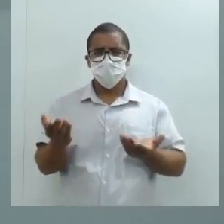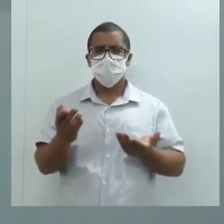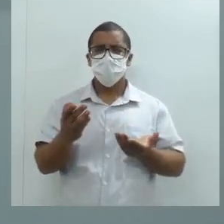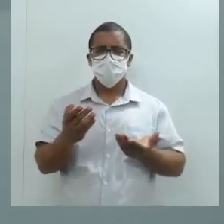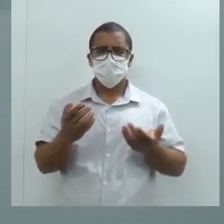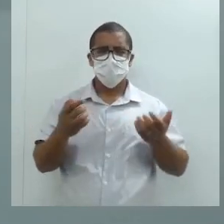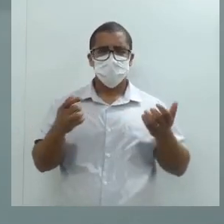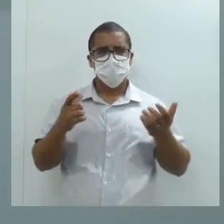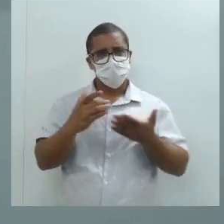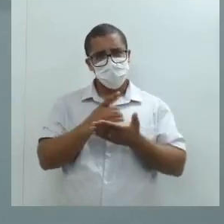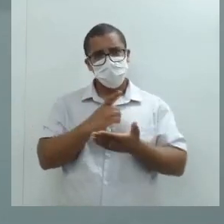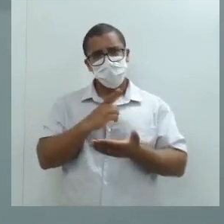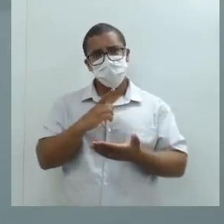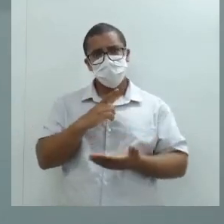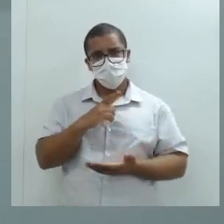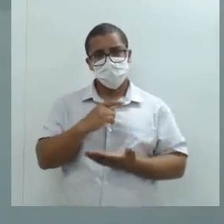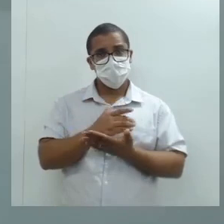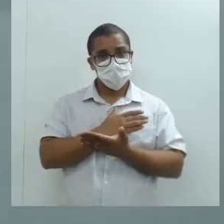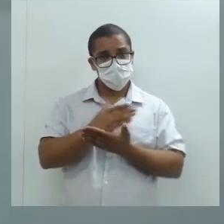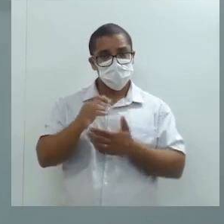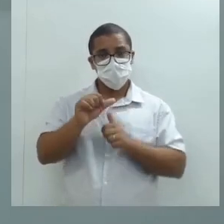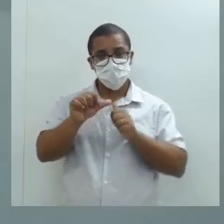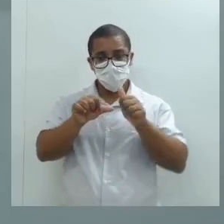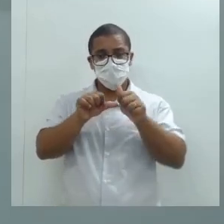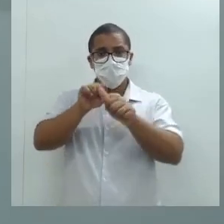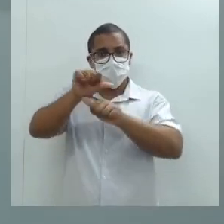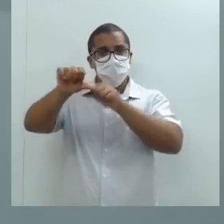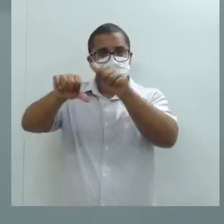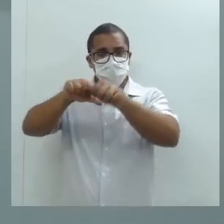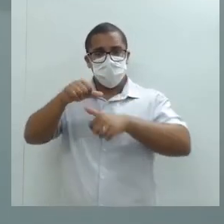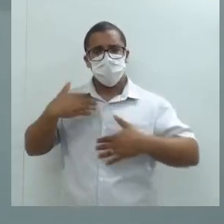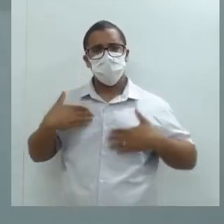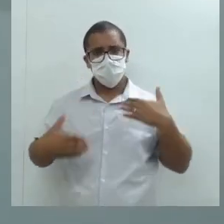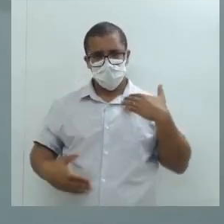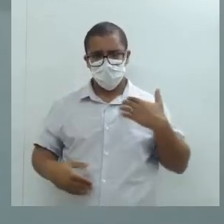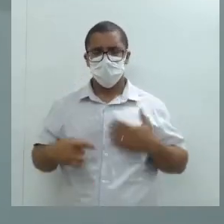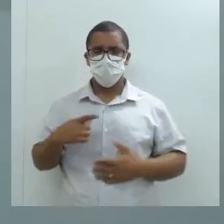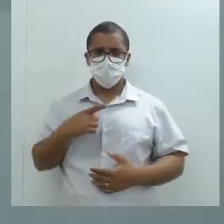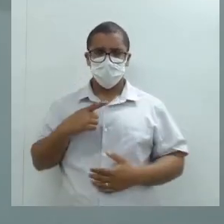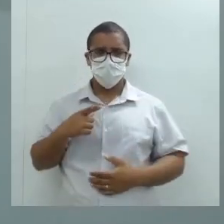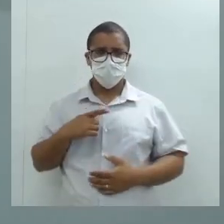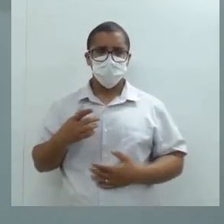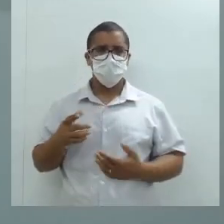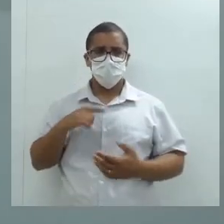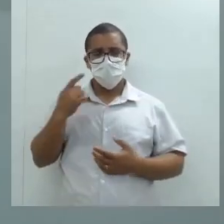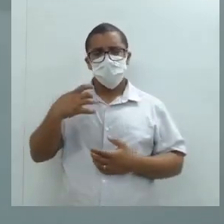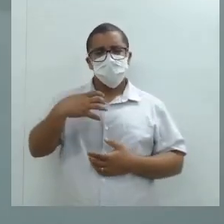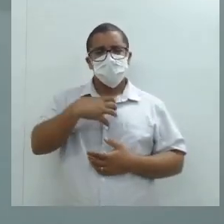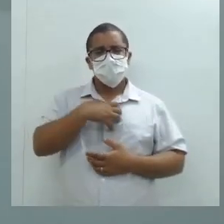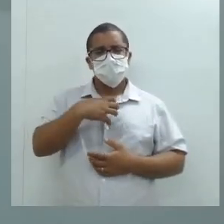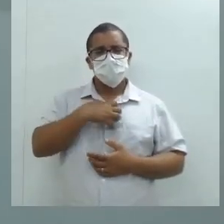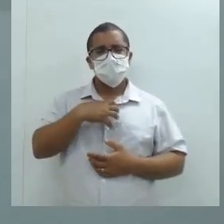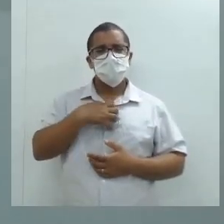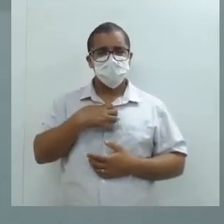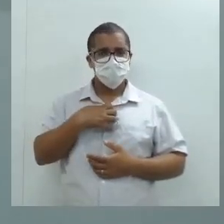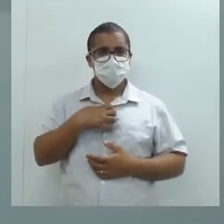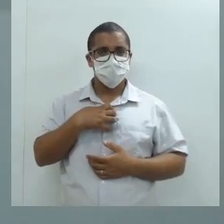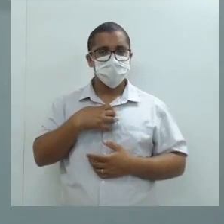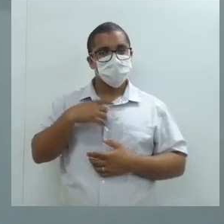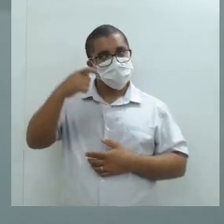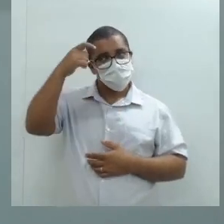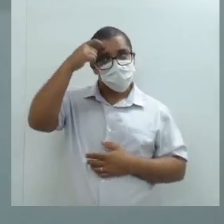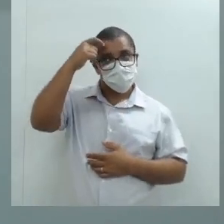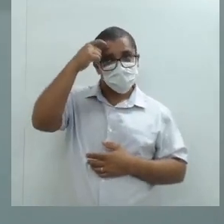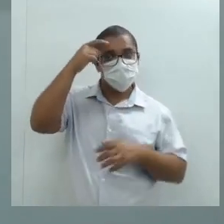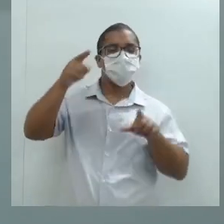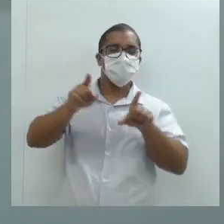existem algumas alterações, existem algumas mudanças fisiológicas e psicossociais. Esse momento que